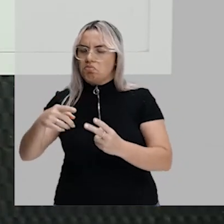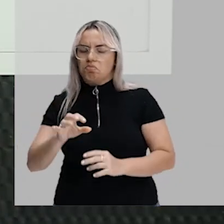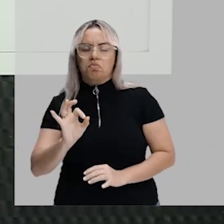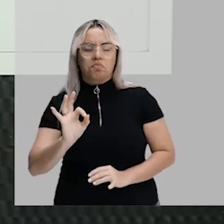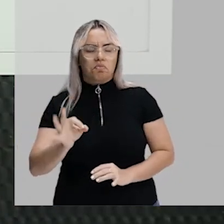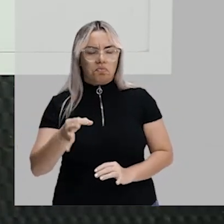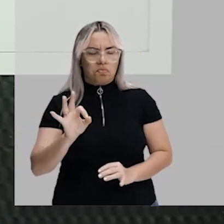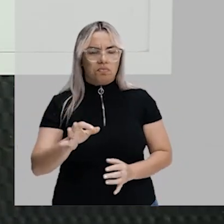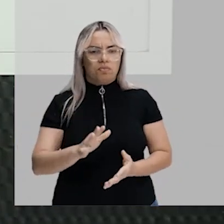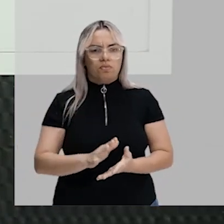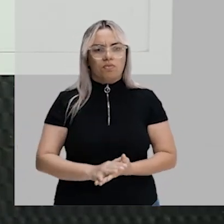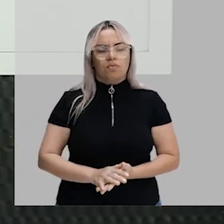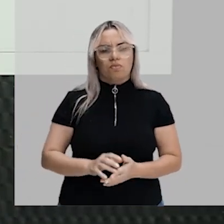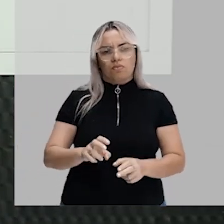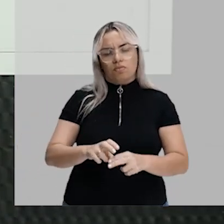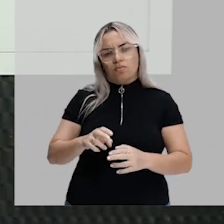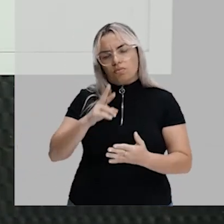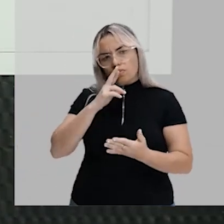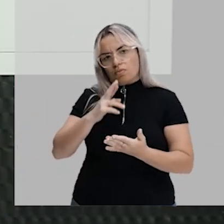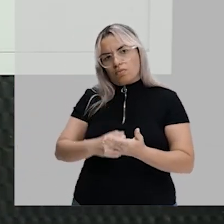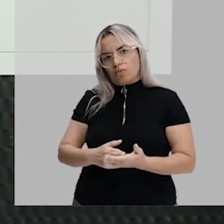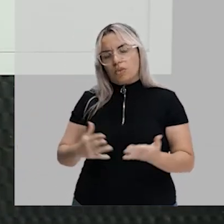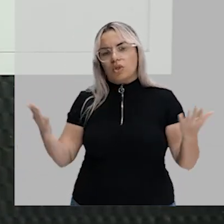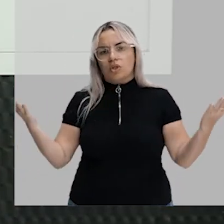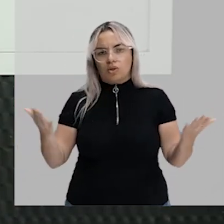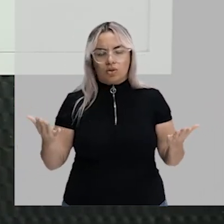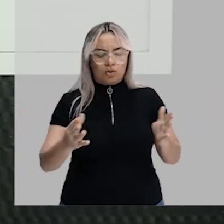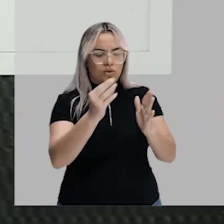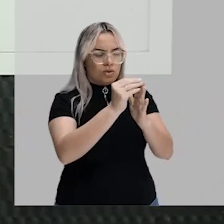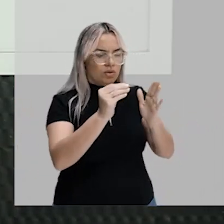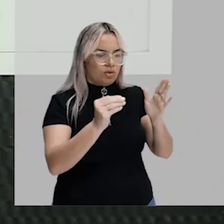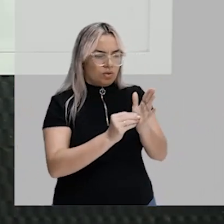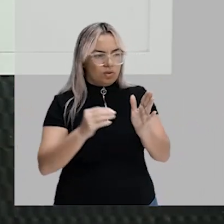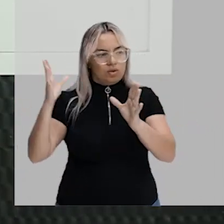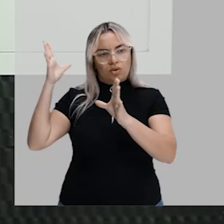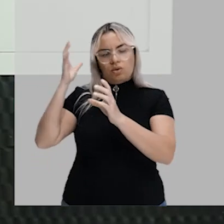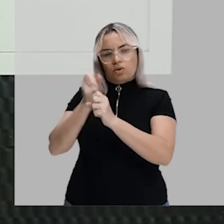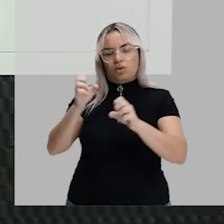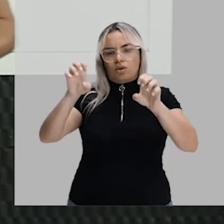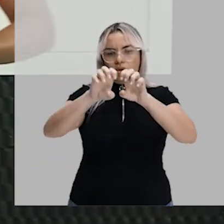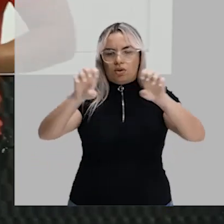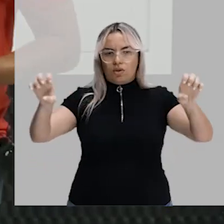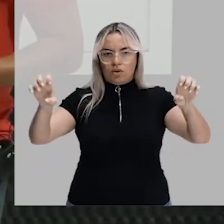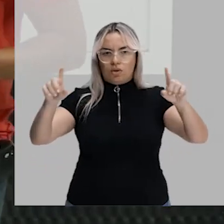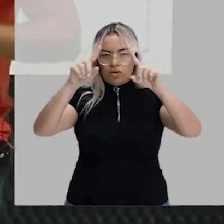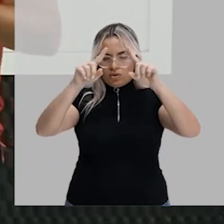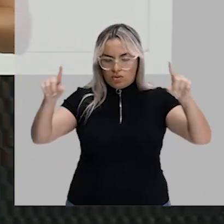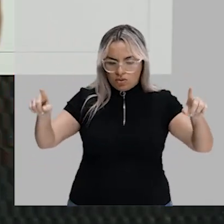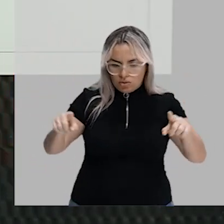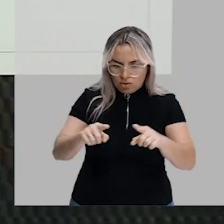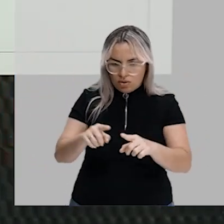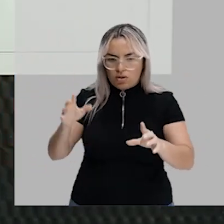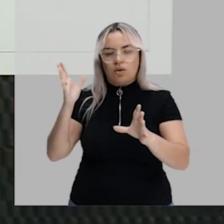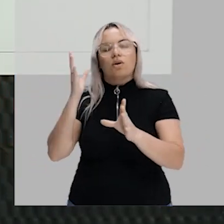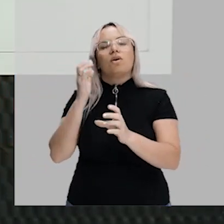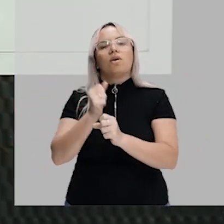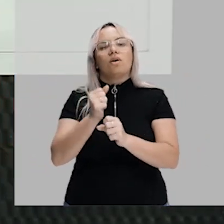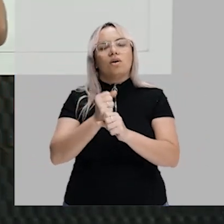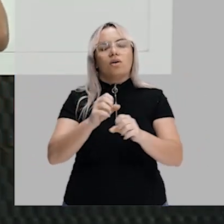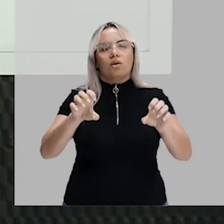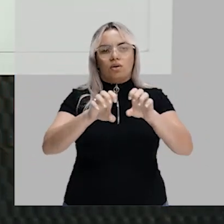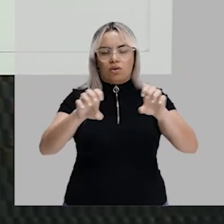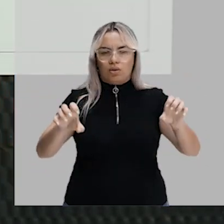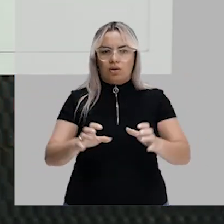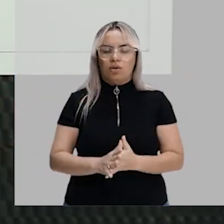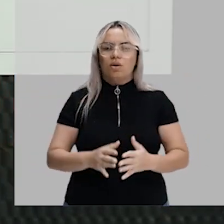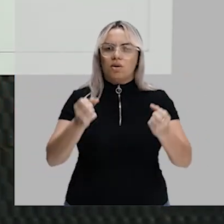certinho então na aula de hoje a gente revisou né as equações trigonométricas vimos até que